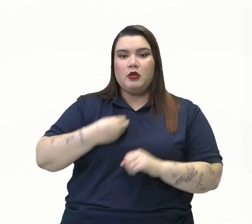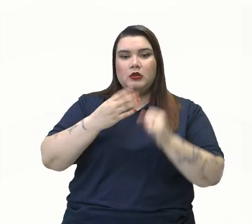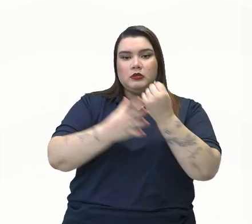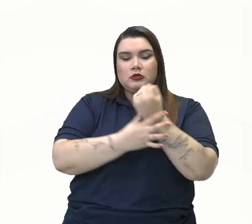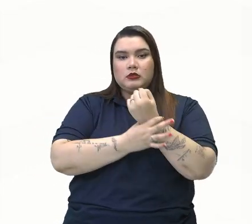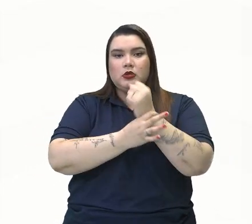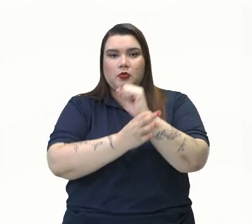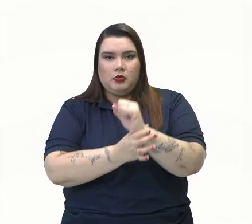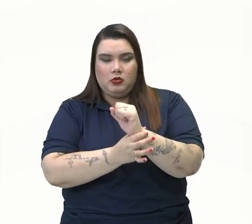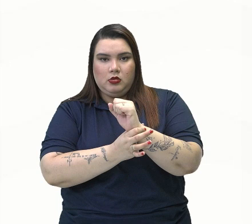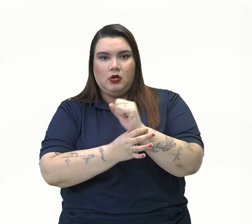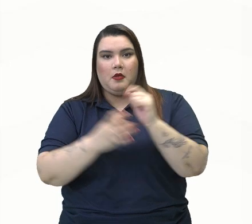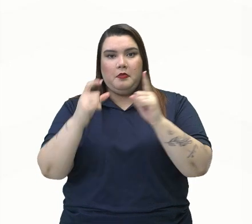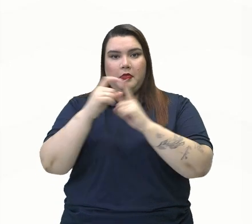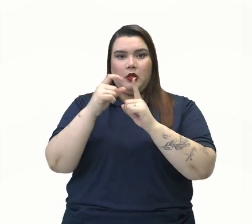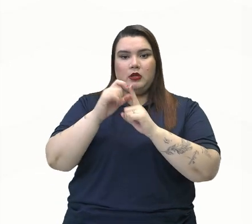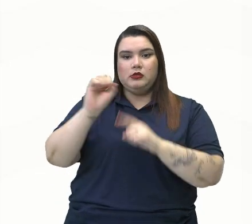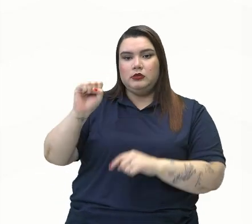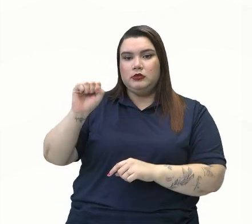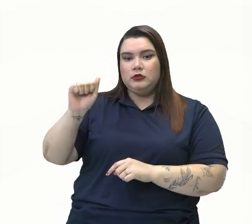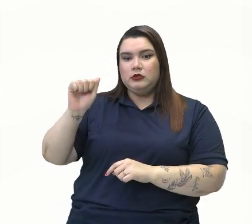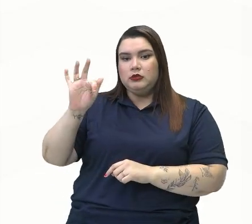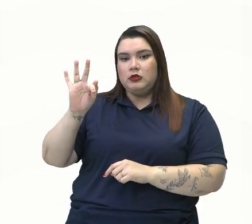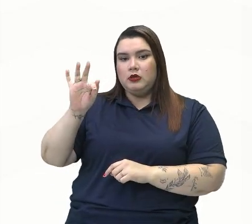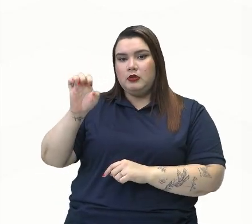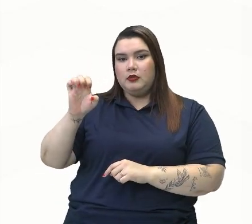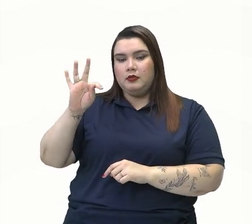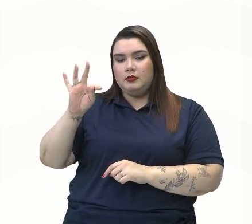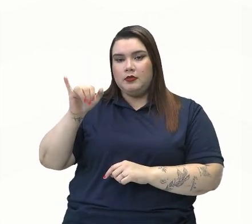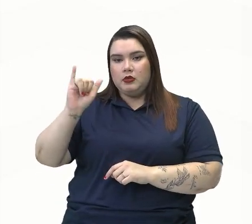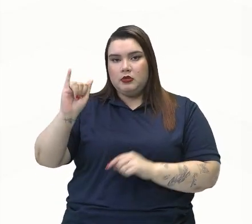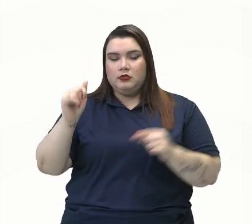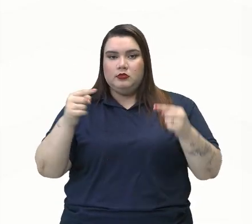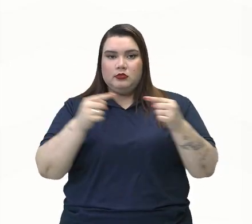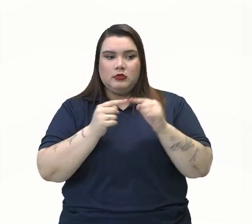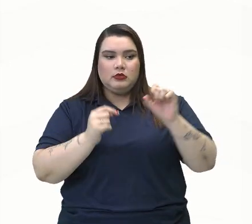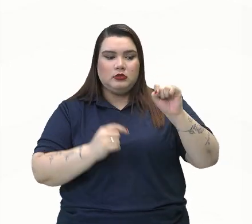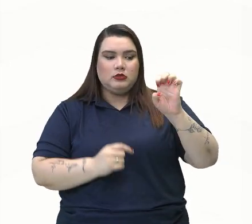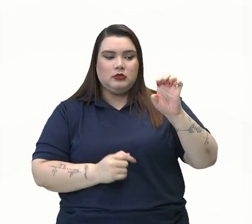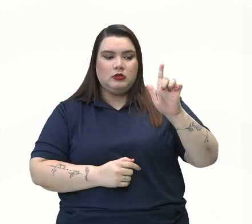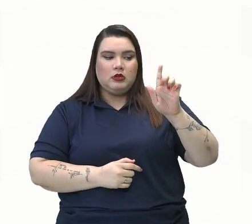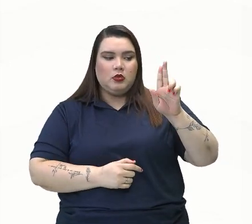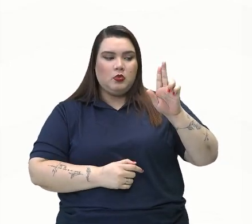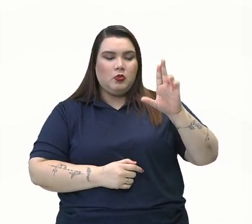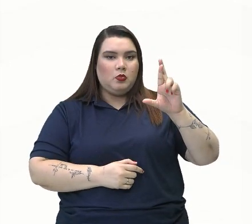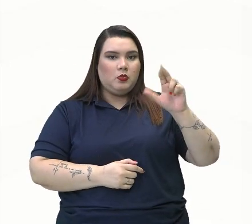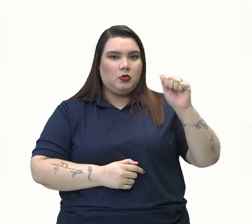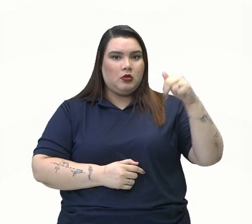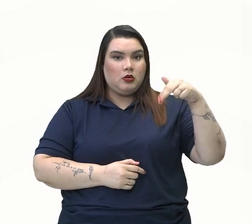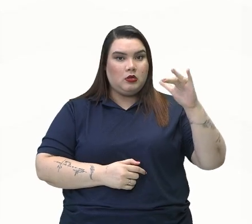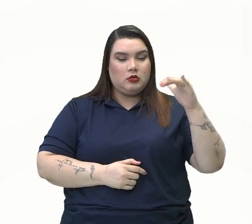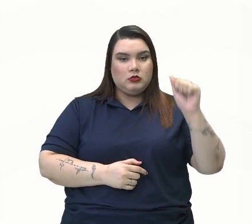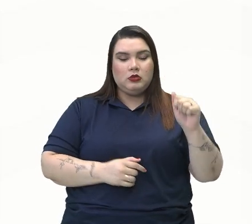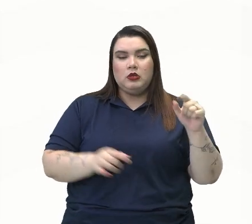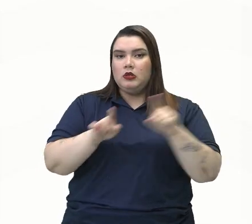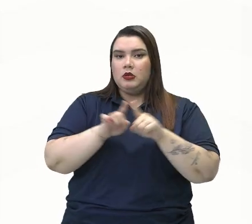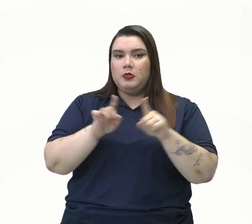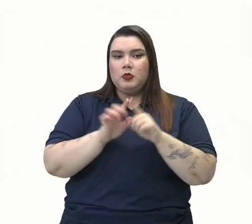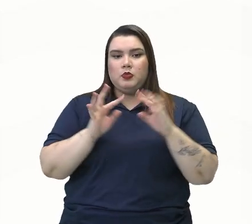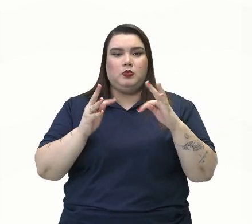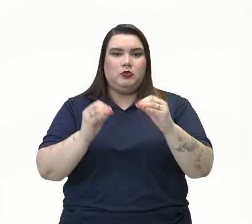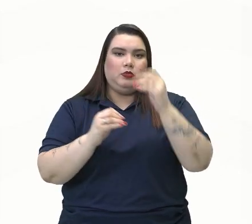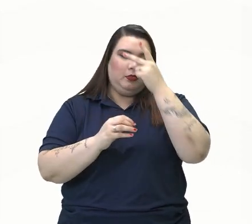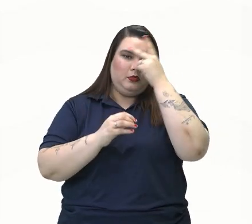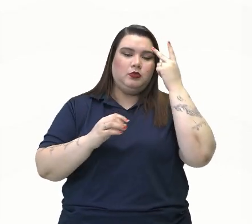palavrinha safe é seguro, safety, segurança. And freedom e liberdade. Então, todos os indivíduos têm o direito